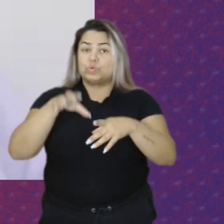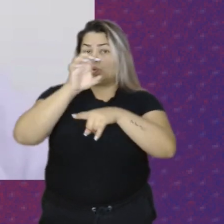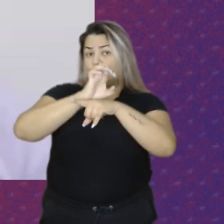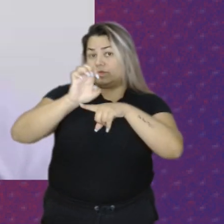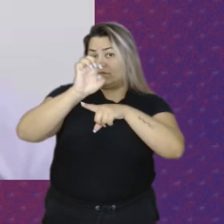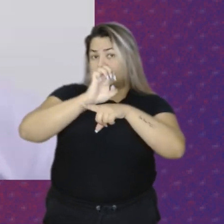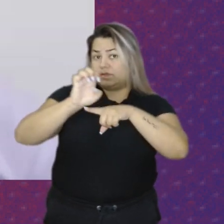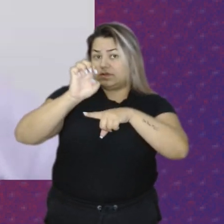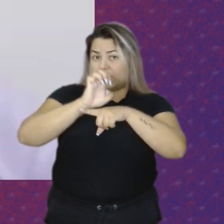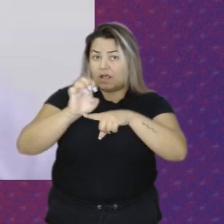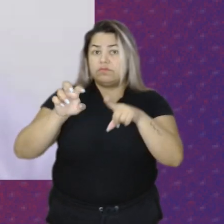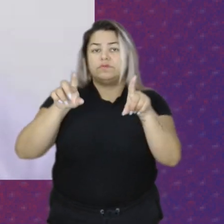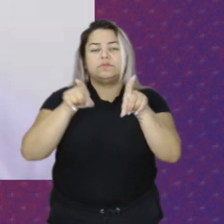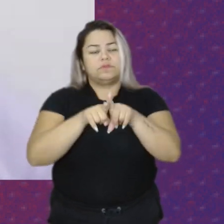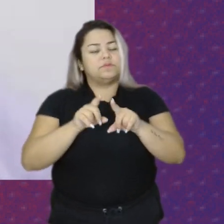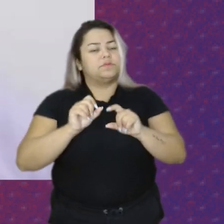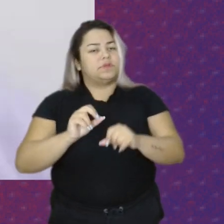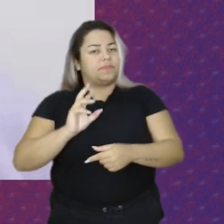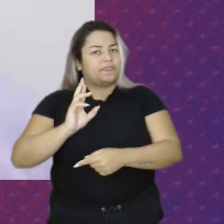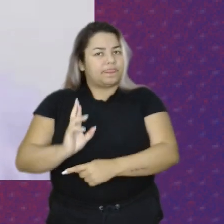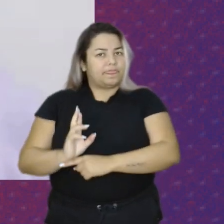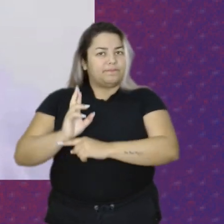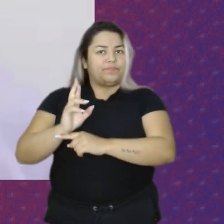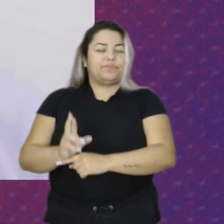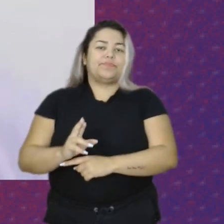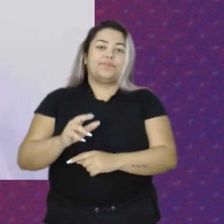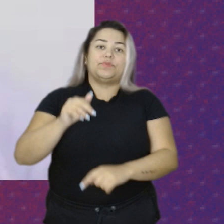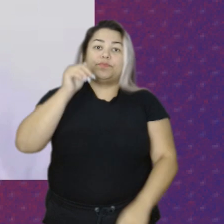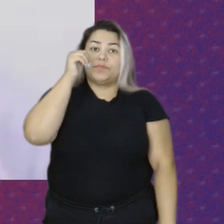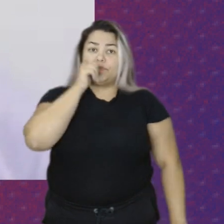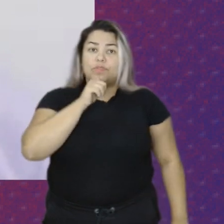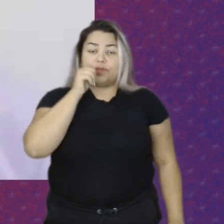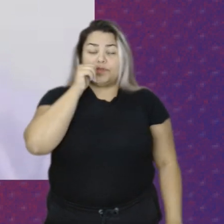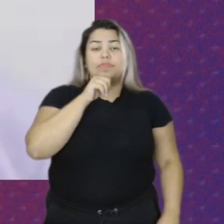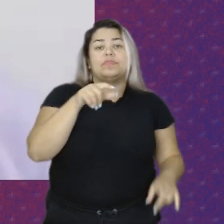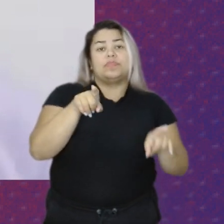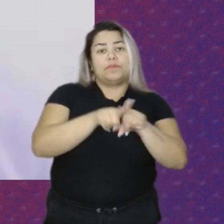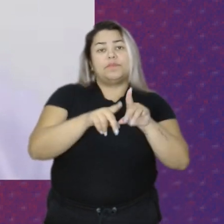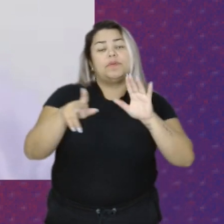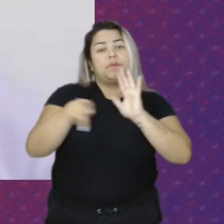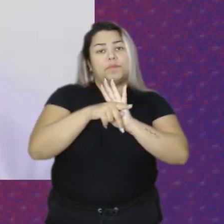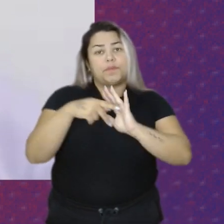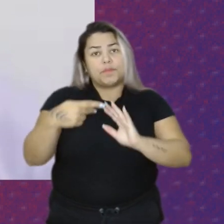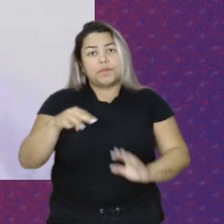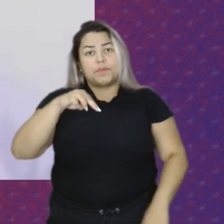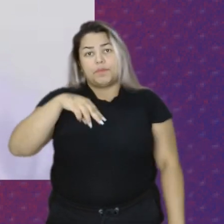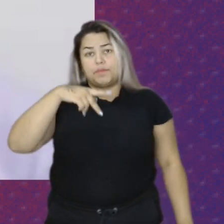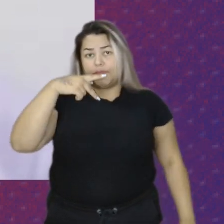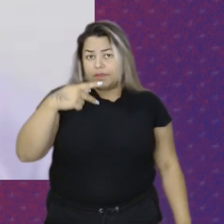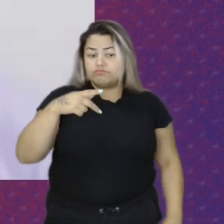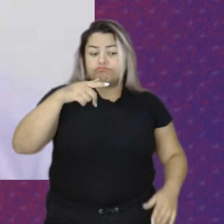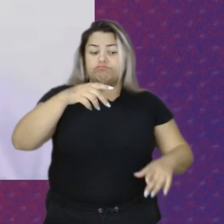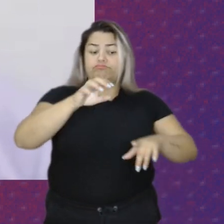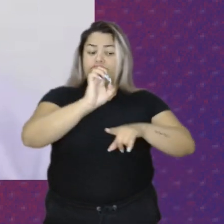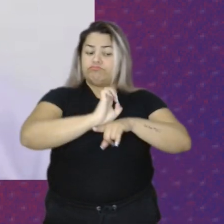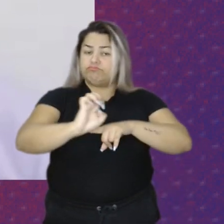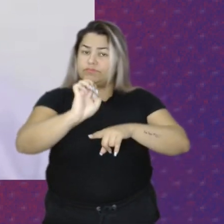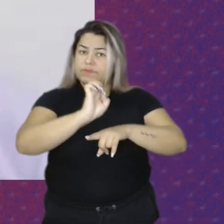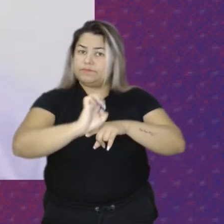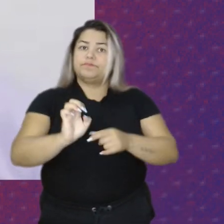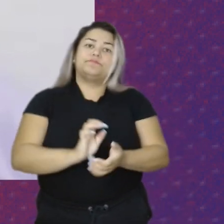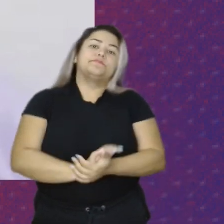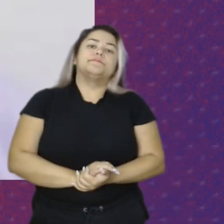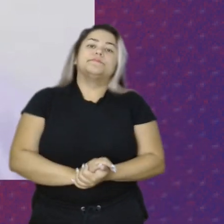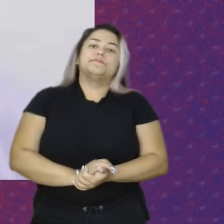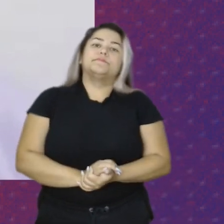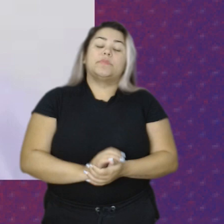estados, ora representado por Fórum de Mulheres, ora a própria AMB no local, no estado, e